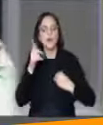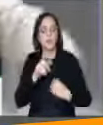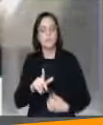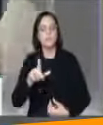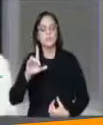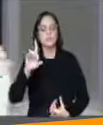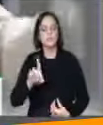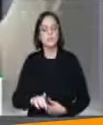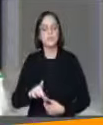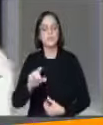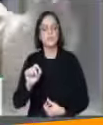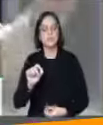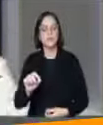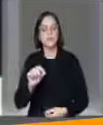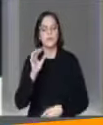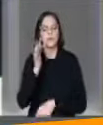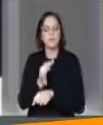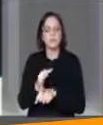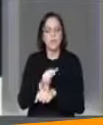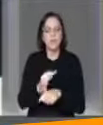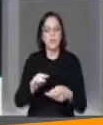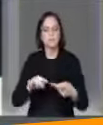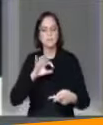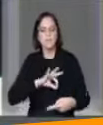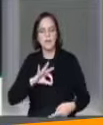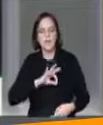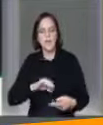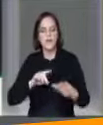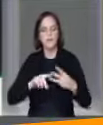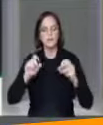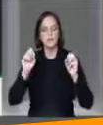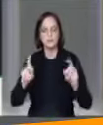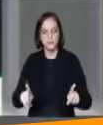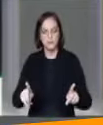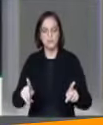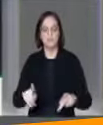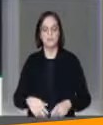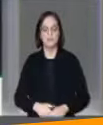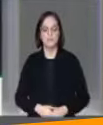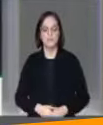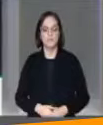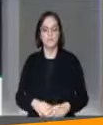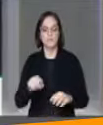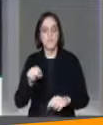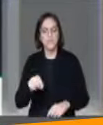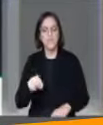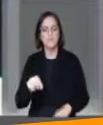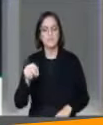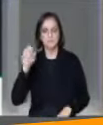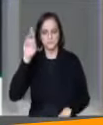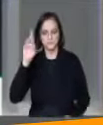seu direito de ter suas férias seu salário e de se aposentar é isso senhores deputados